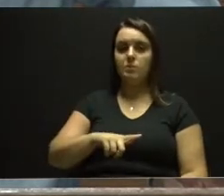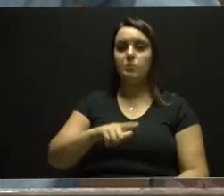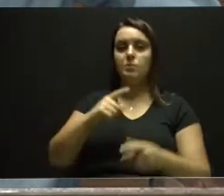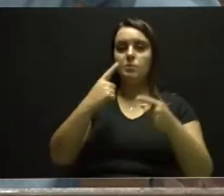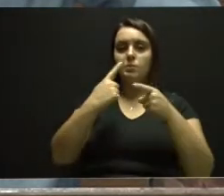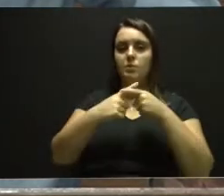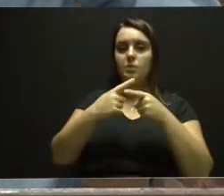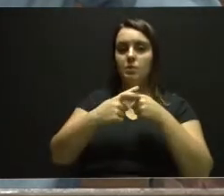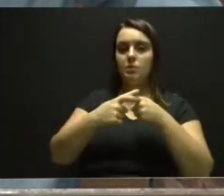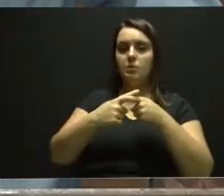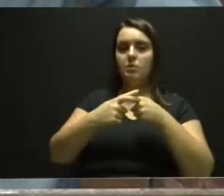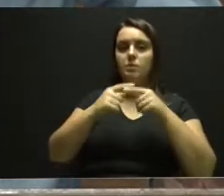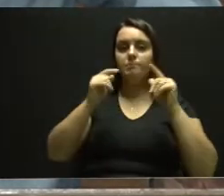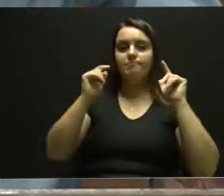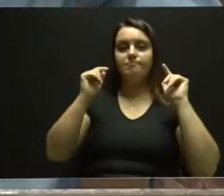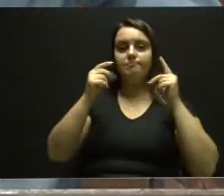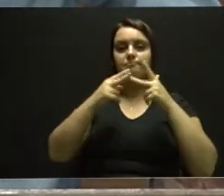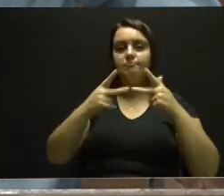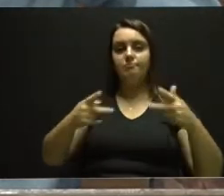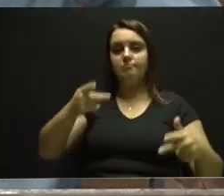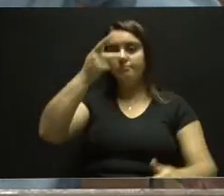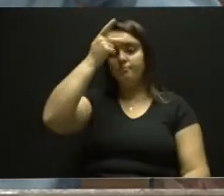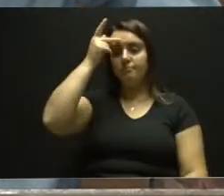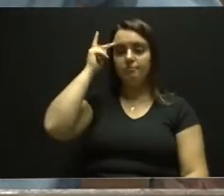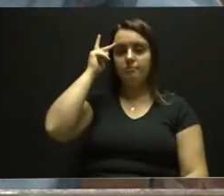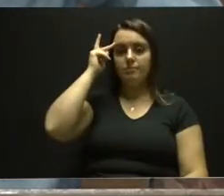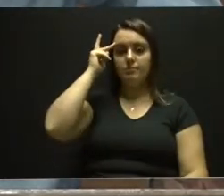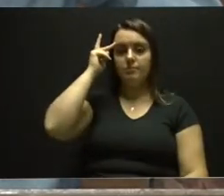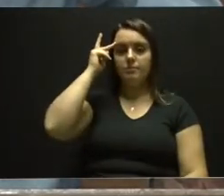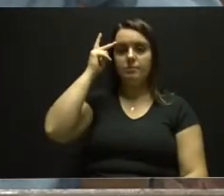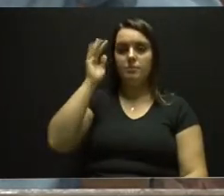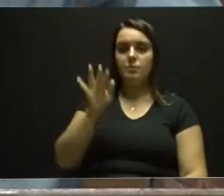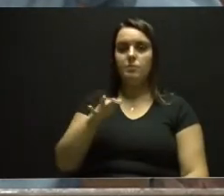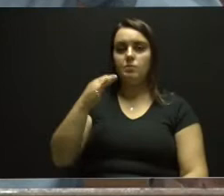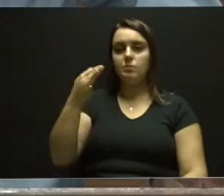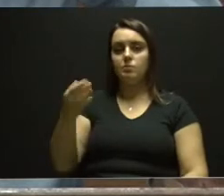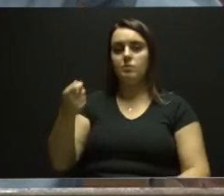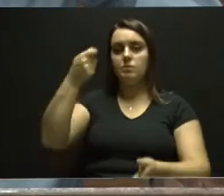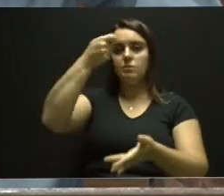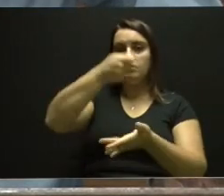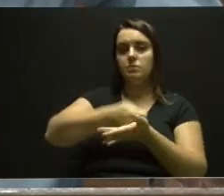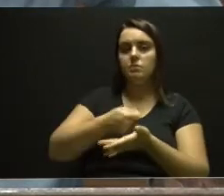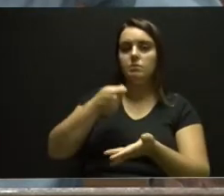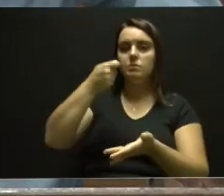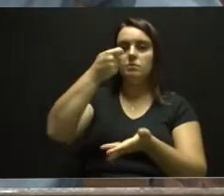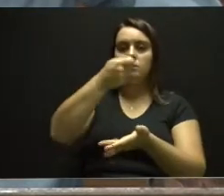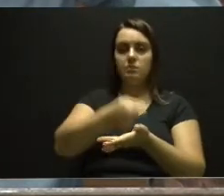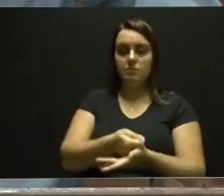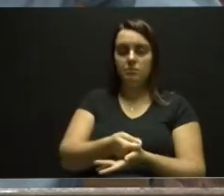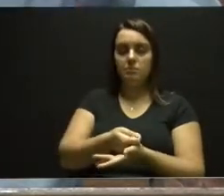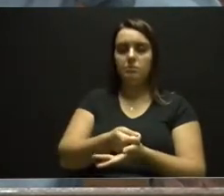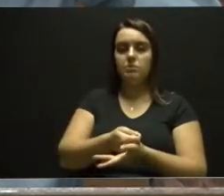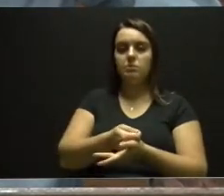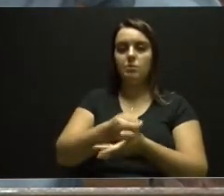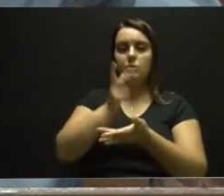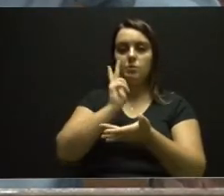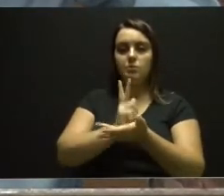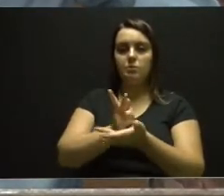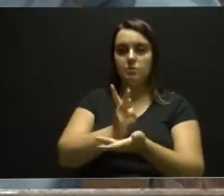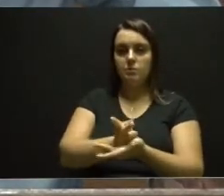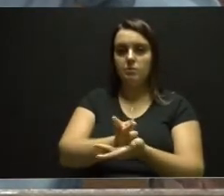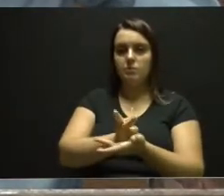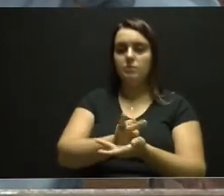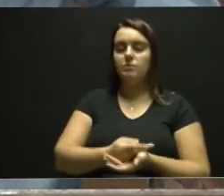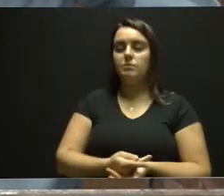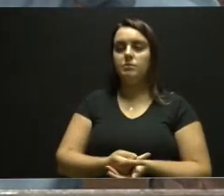pessoas estiveram do meu lado sempre incentivando vamos em frente e vamos em frente